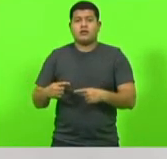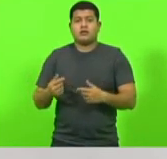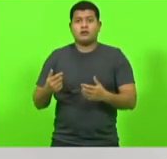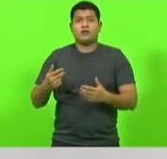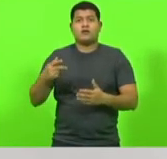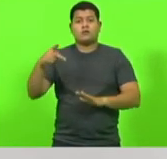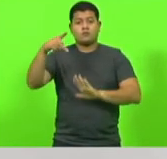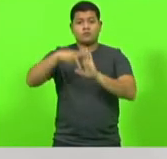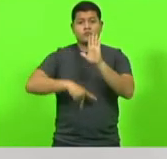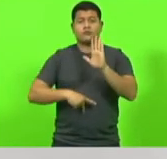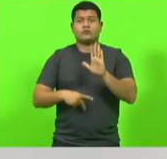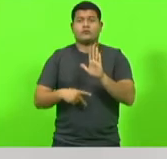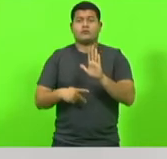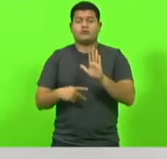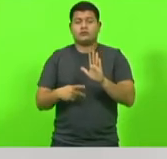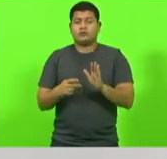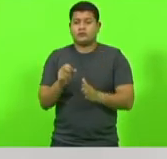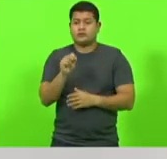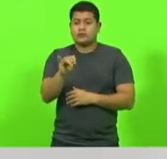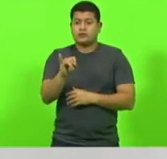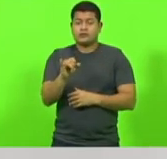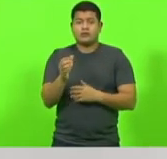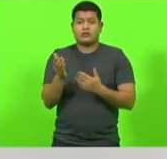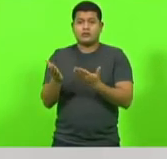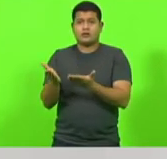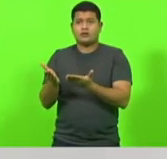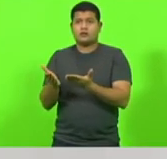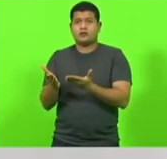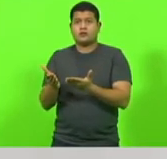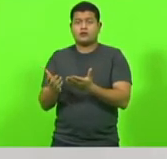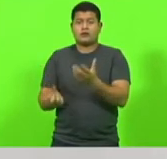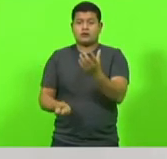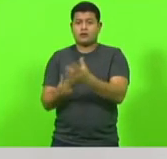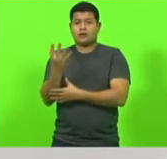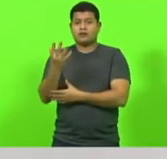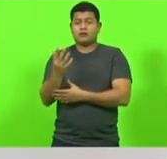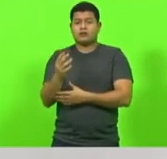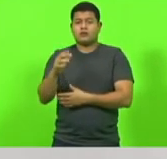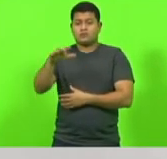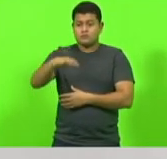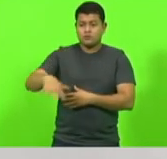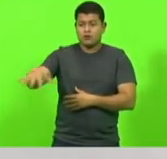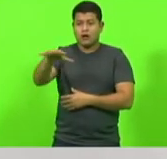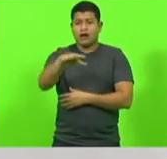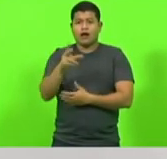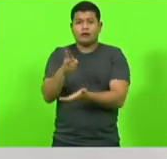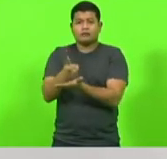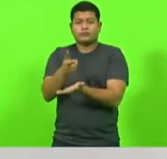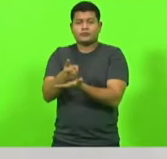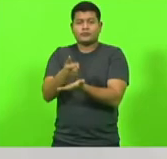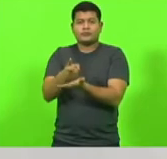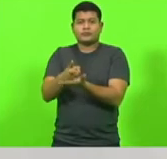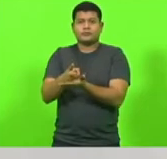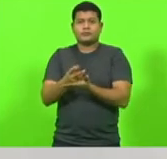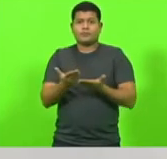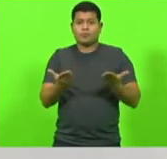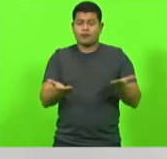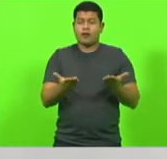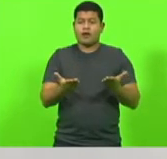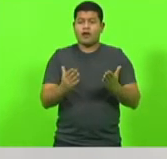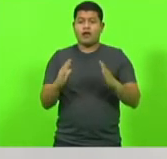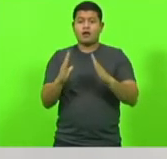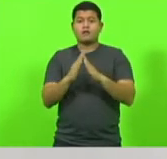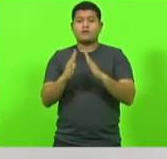prevê que, em caso da criação de unidade de conservação, o proprietário pode, por vontade